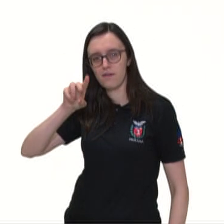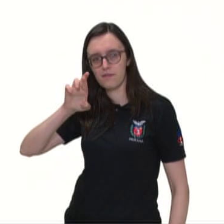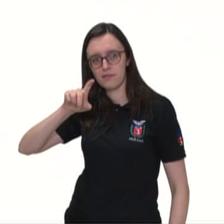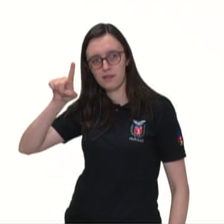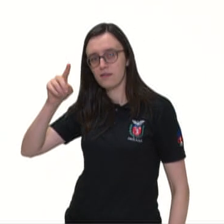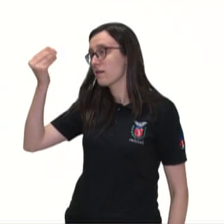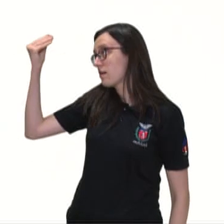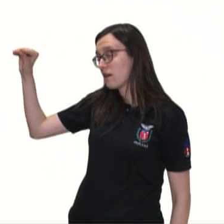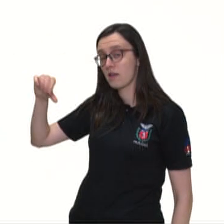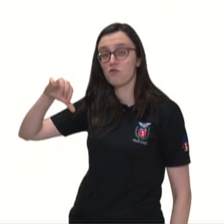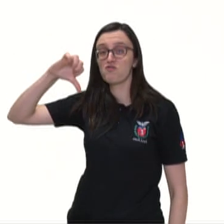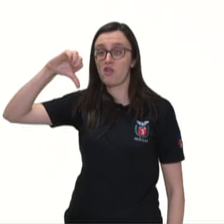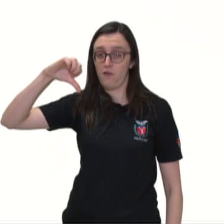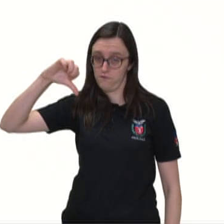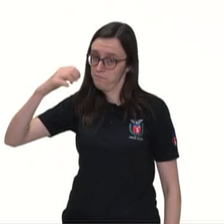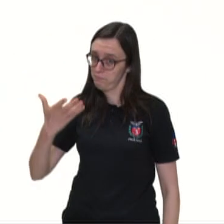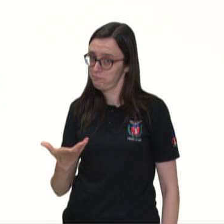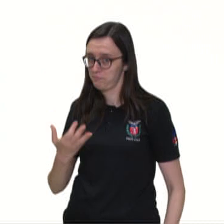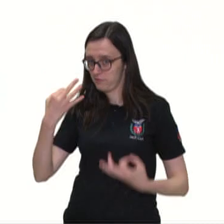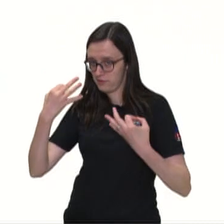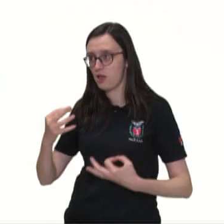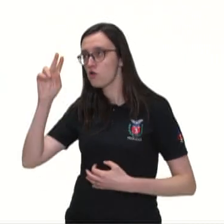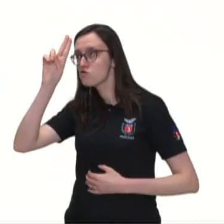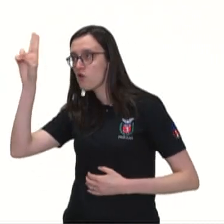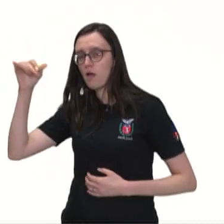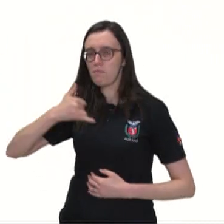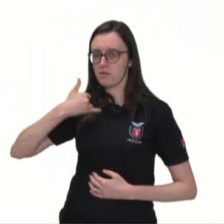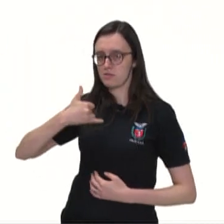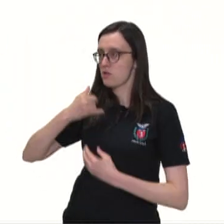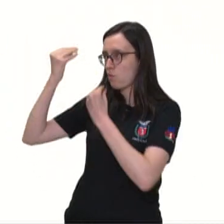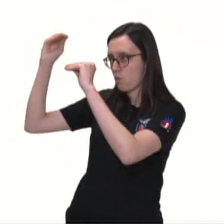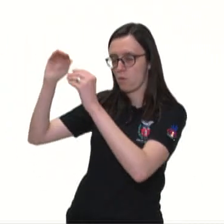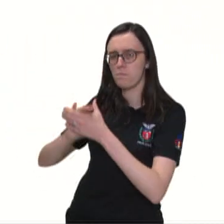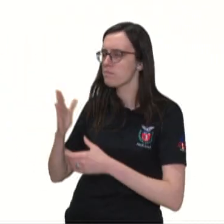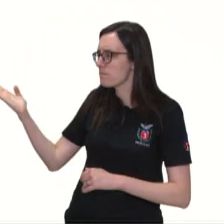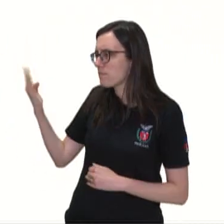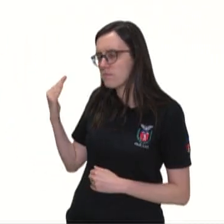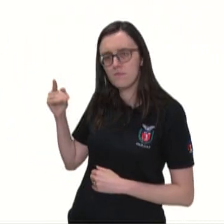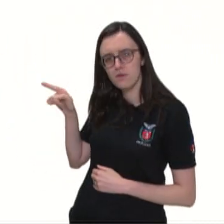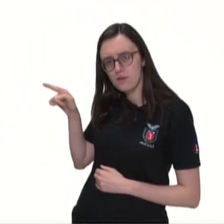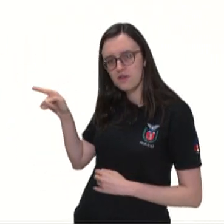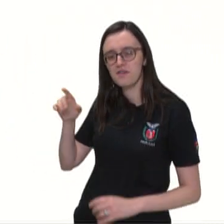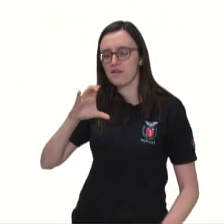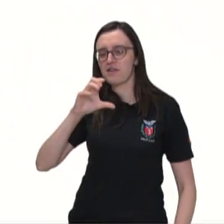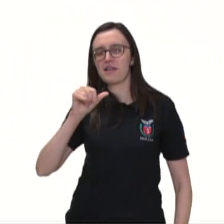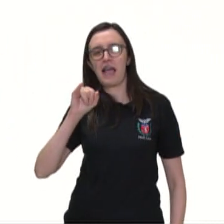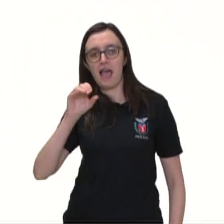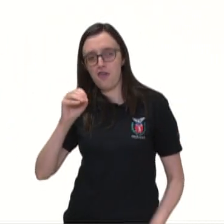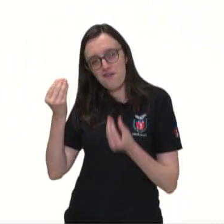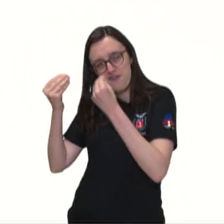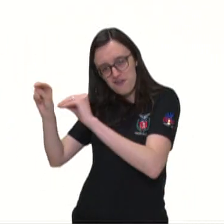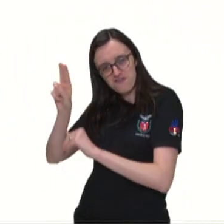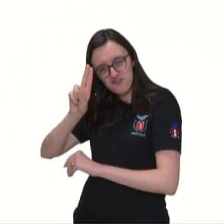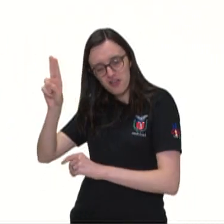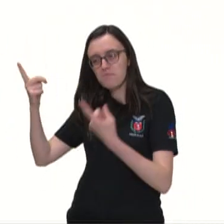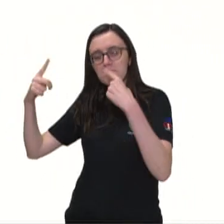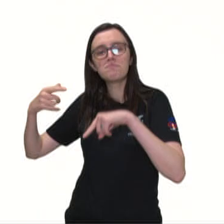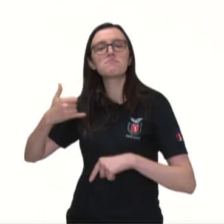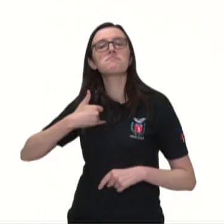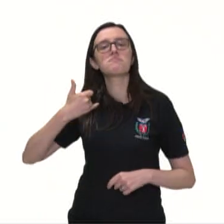old. Beleza, colocou o nomezinho do André, a idade dele, tranquilo. E o Caio? Hello, my name is Caio. I